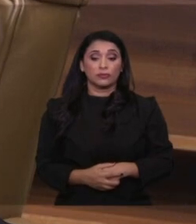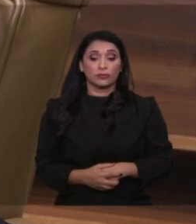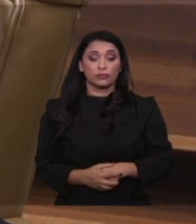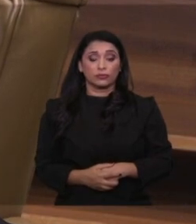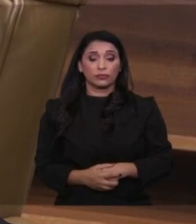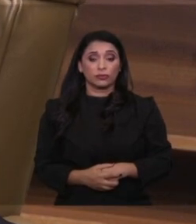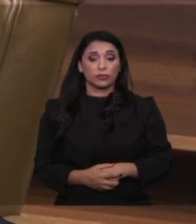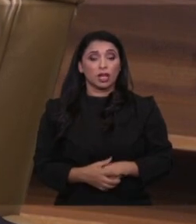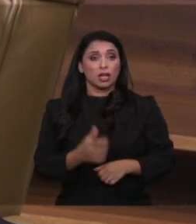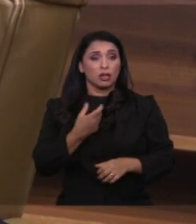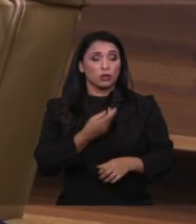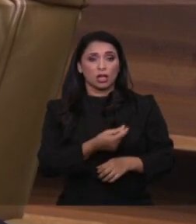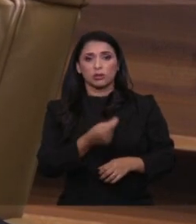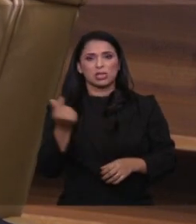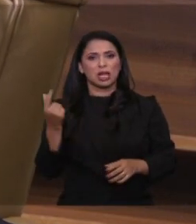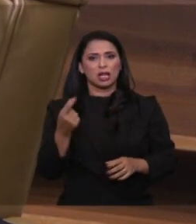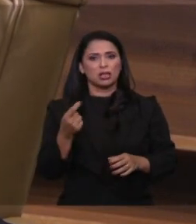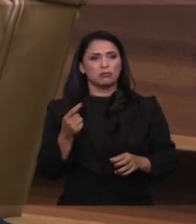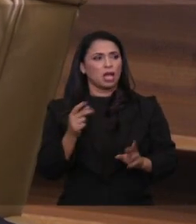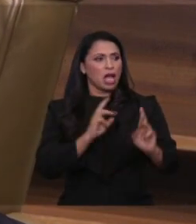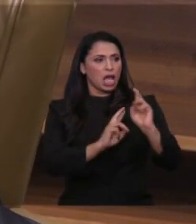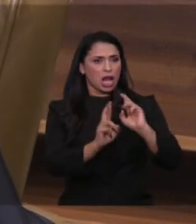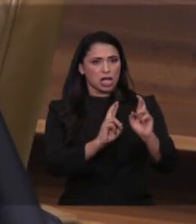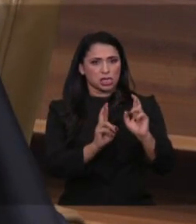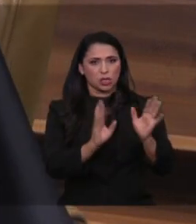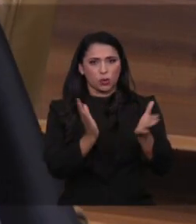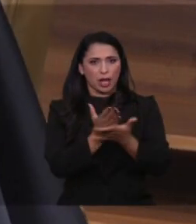Quero sair daqui, dessa relação.